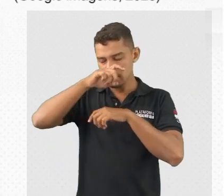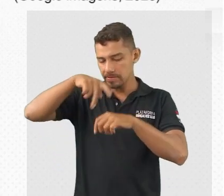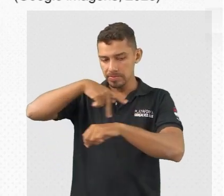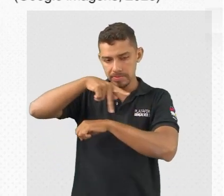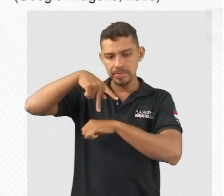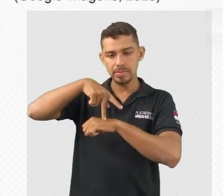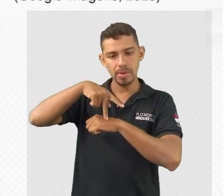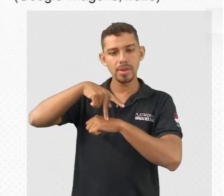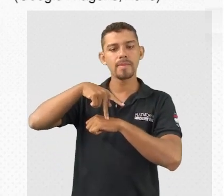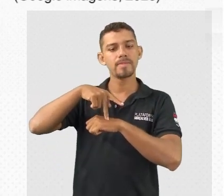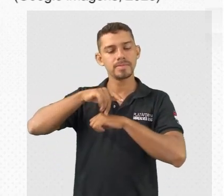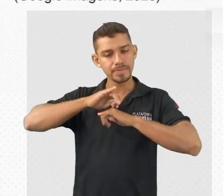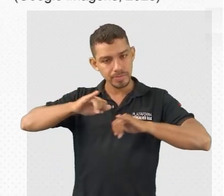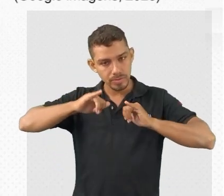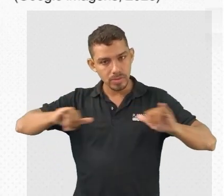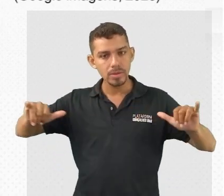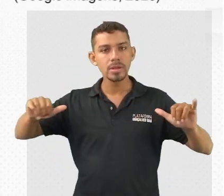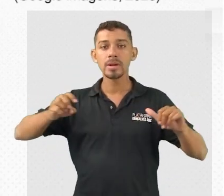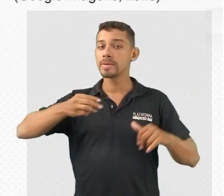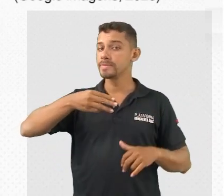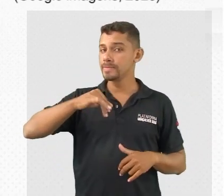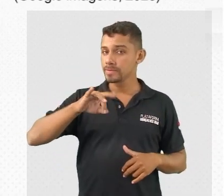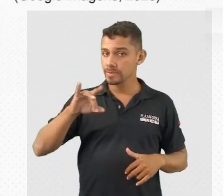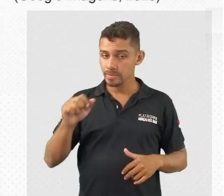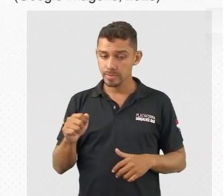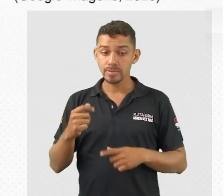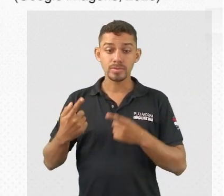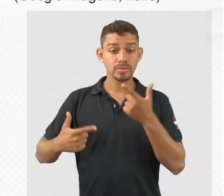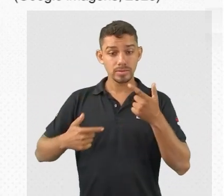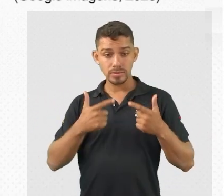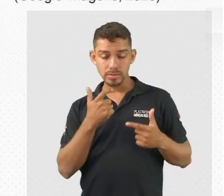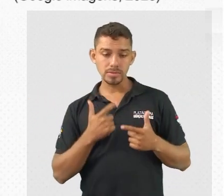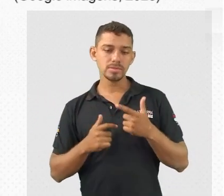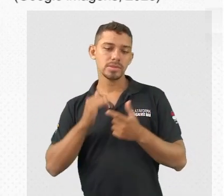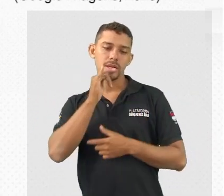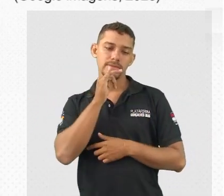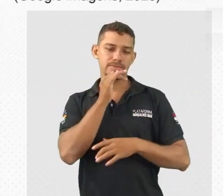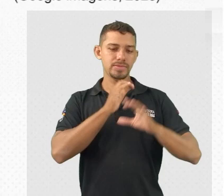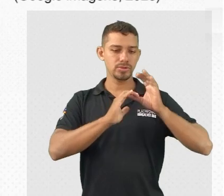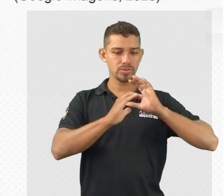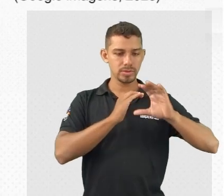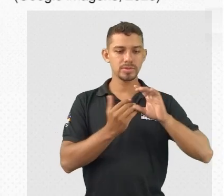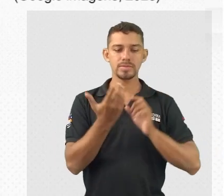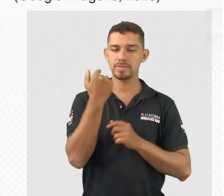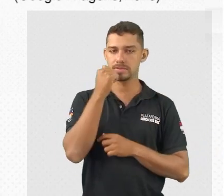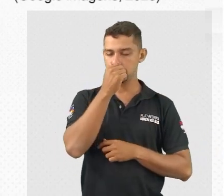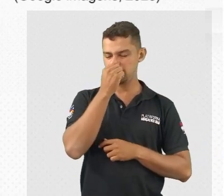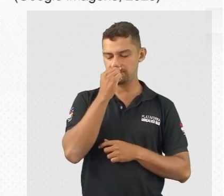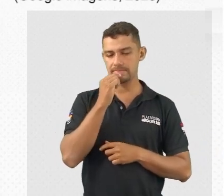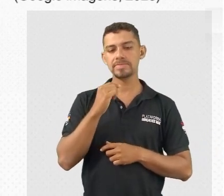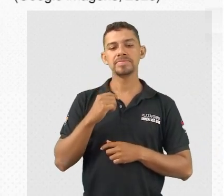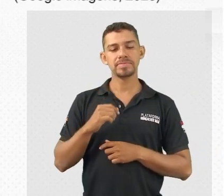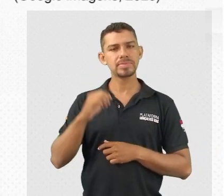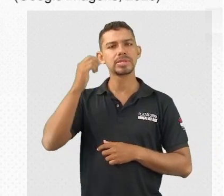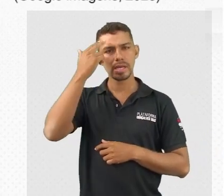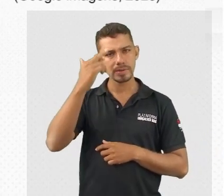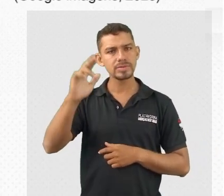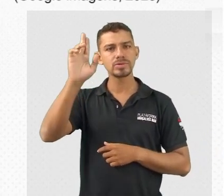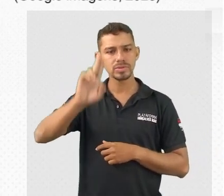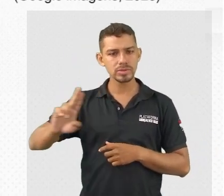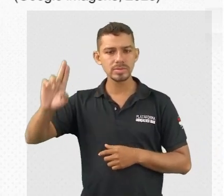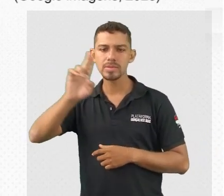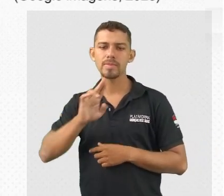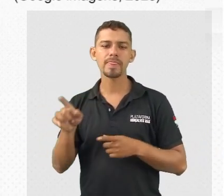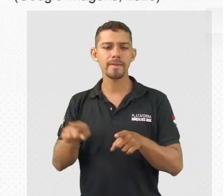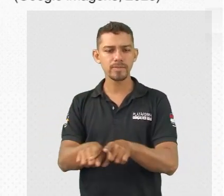países, da propaganda e da mídia em contextos de guerra, tá? A comunicação em tempos de guerra tem sido historicamente usada